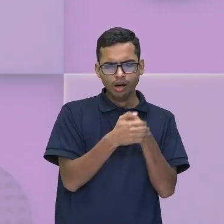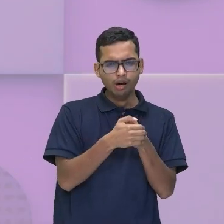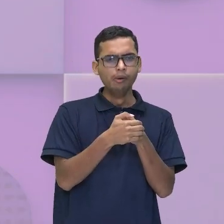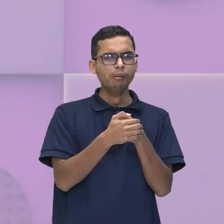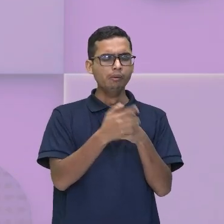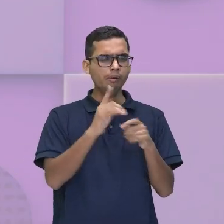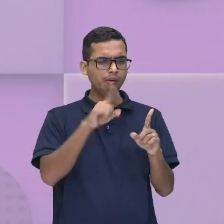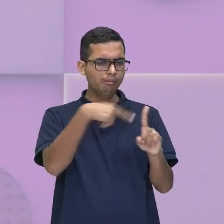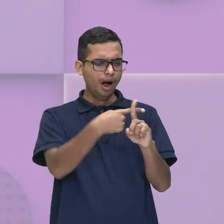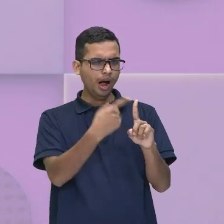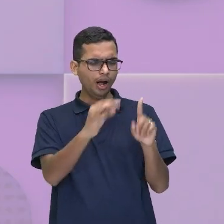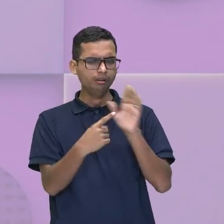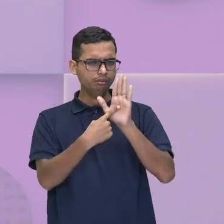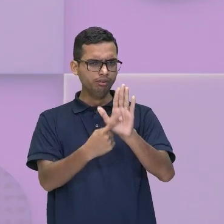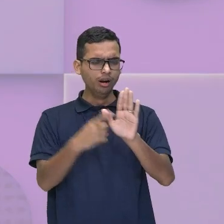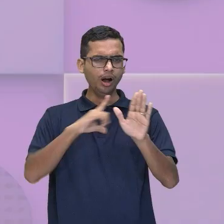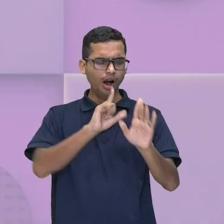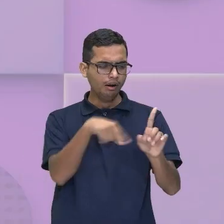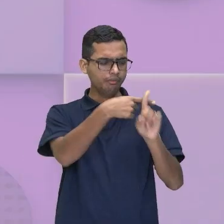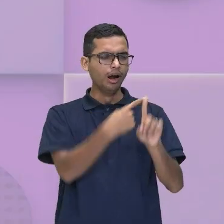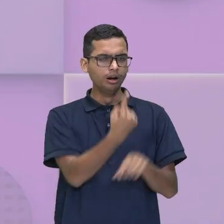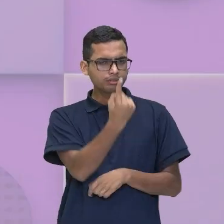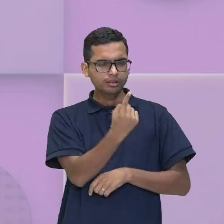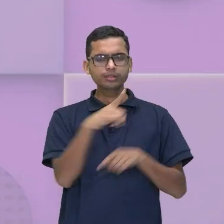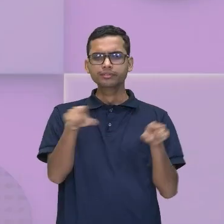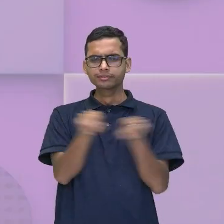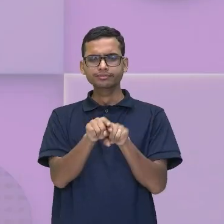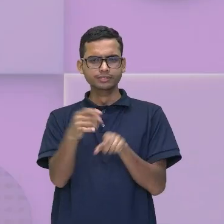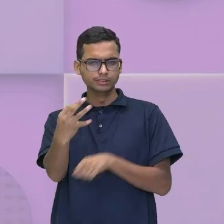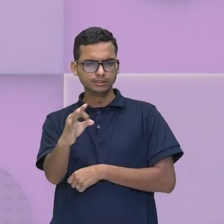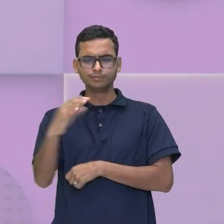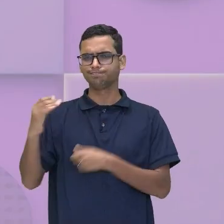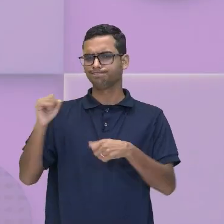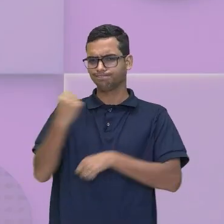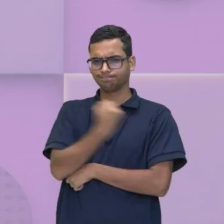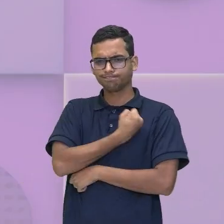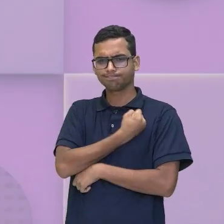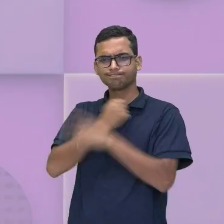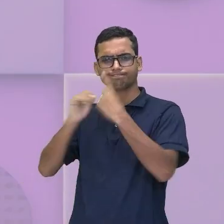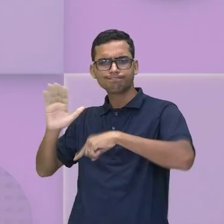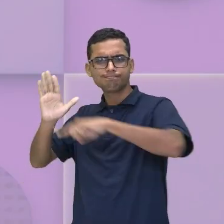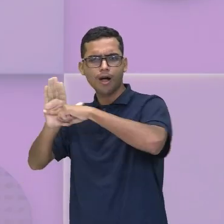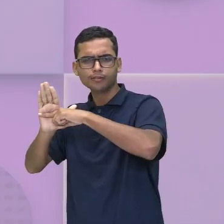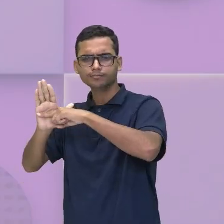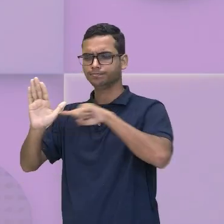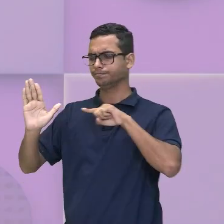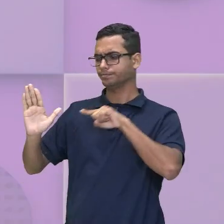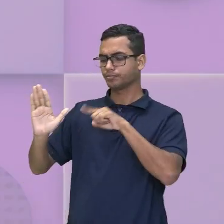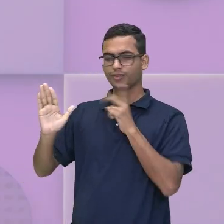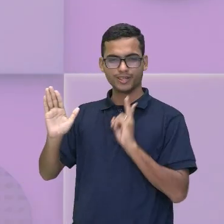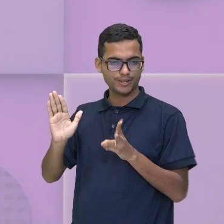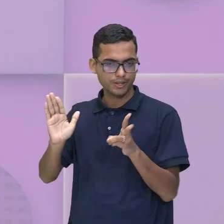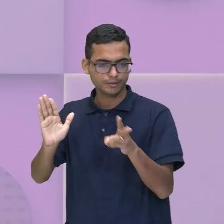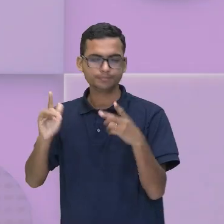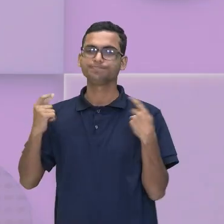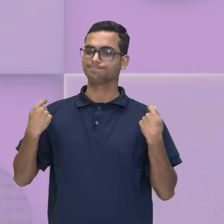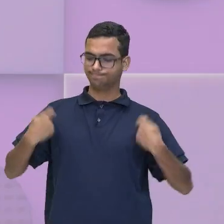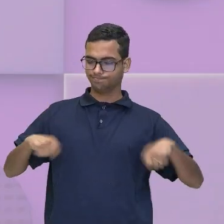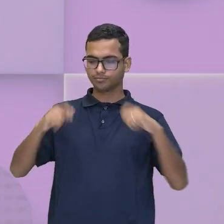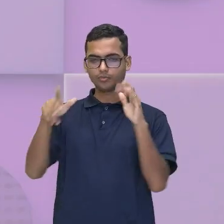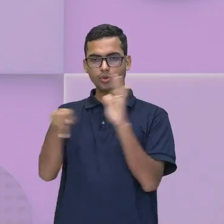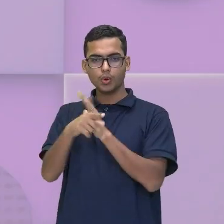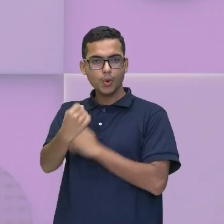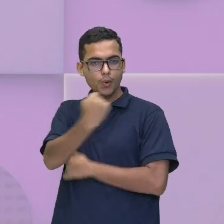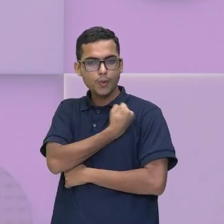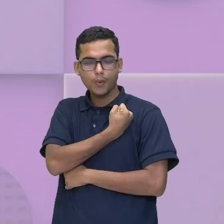coisa. Sinais negativos, né, sinais de menos, são os que sempre têm que acompanhar os